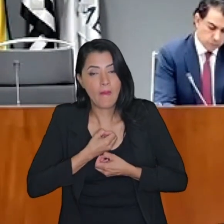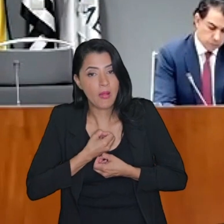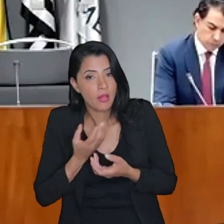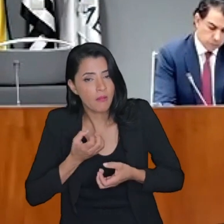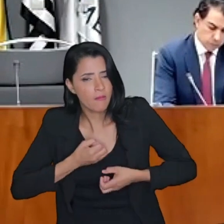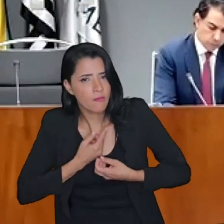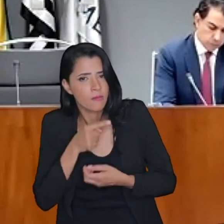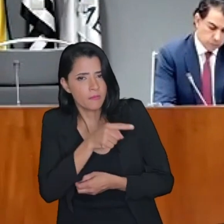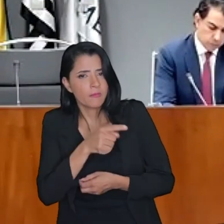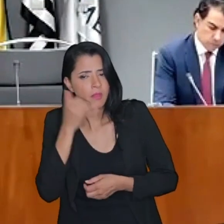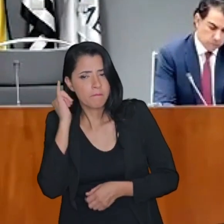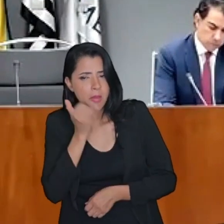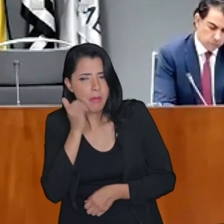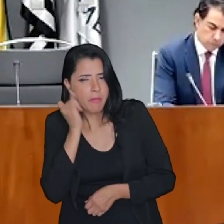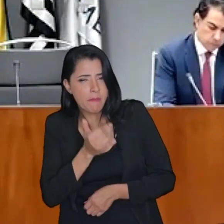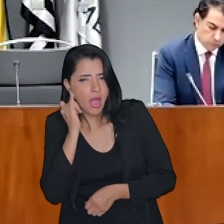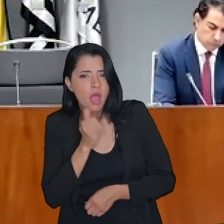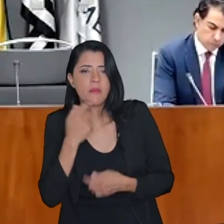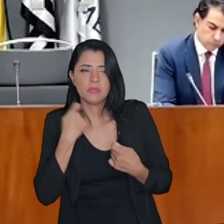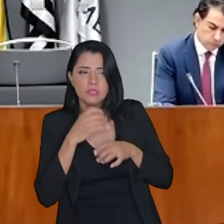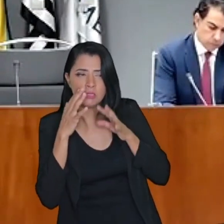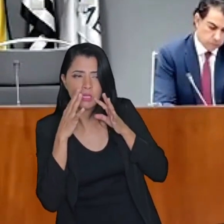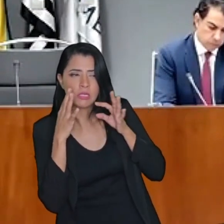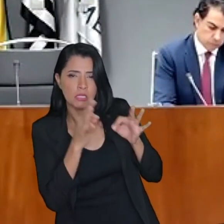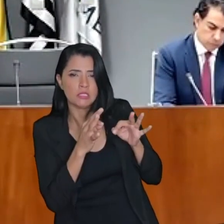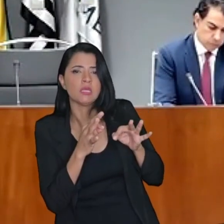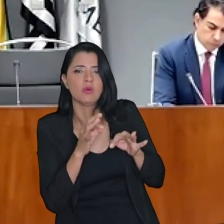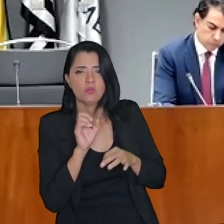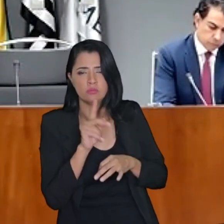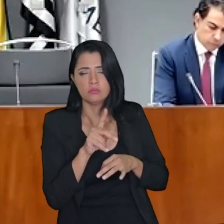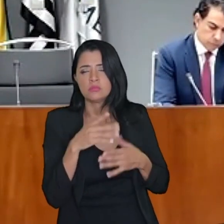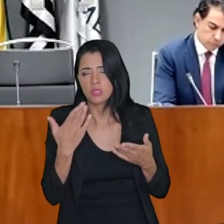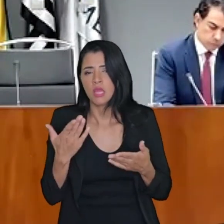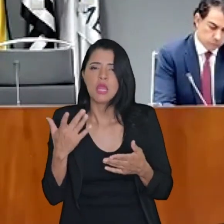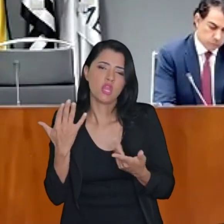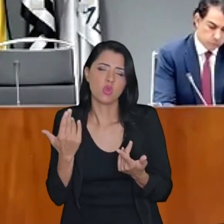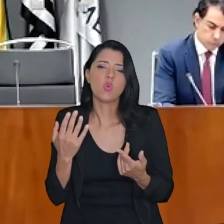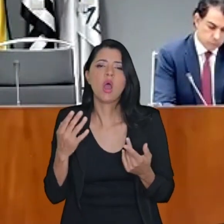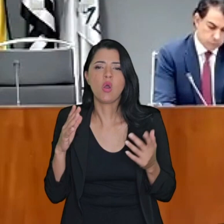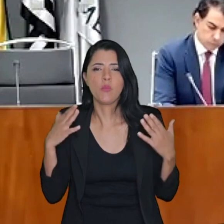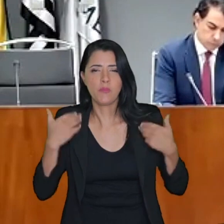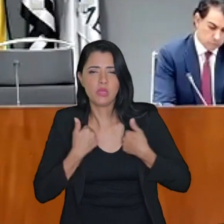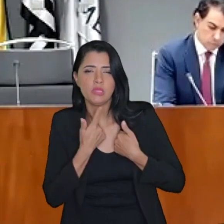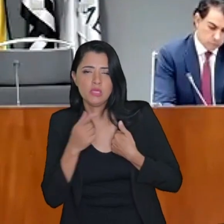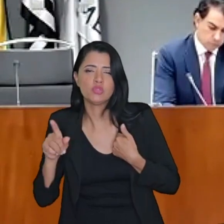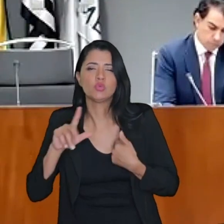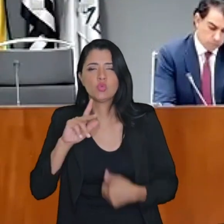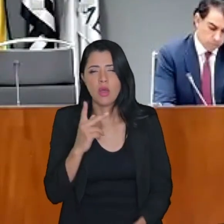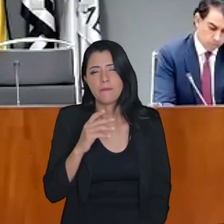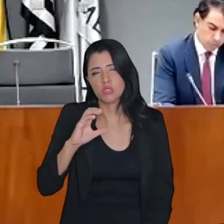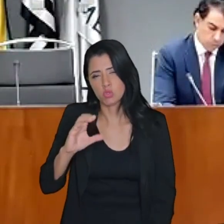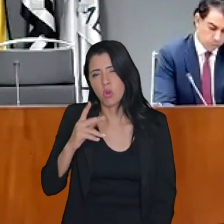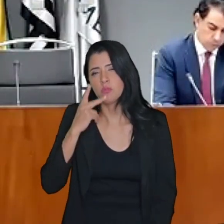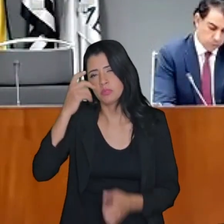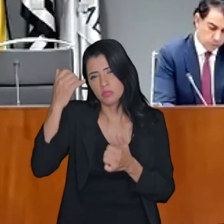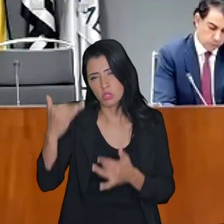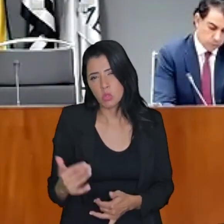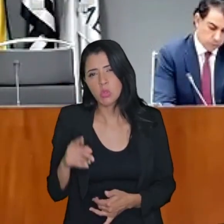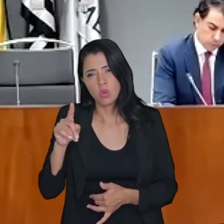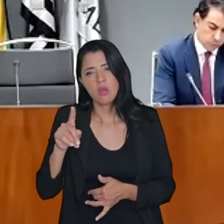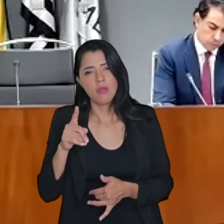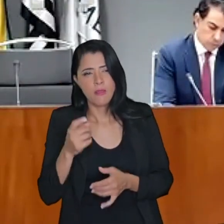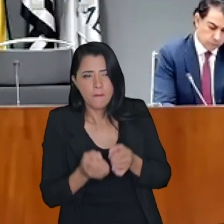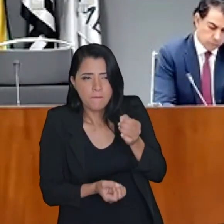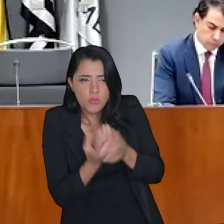a narrativa dele tem que ser levada em consideração. Como disse o ministro Toffoli naquele célebre habeas corpus, é um meio de produção